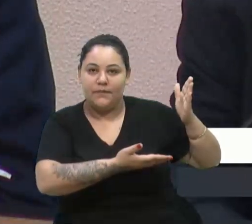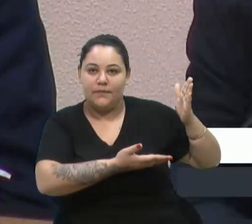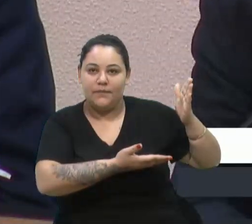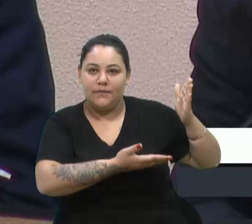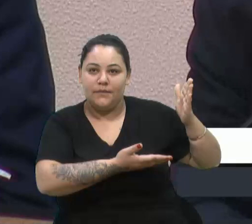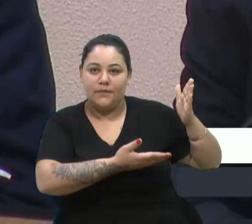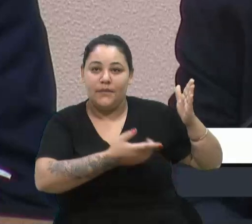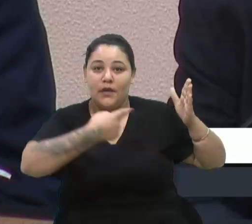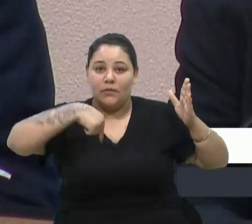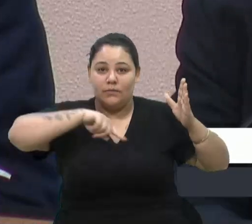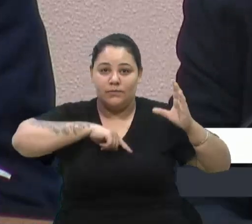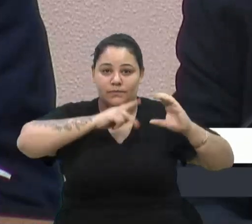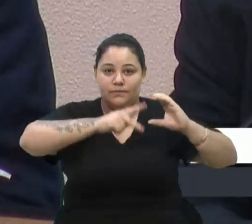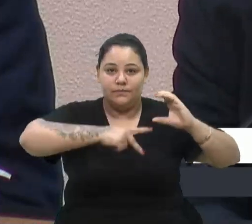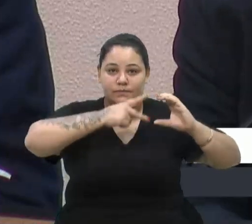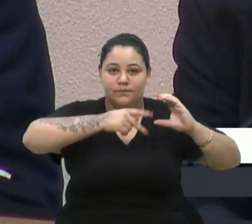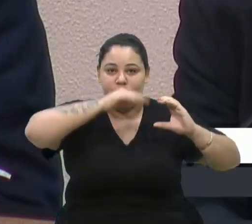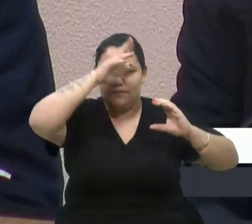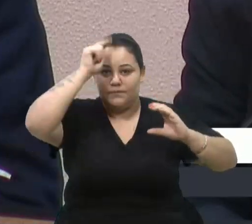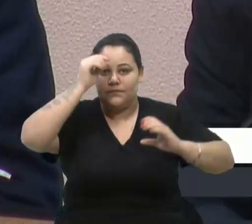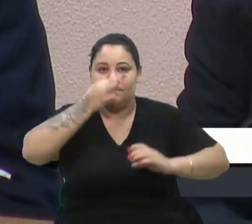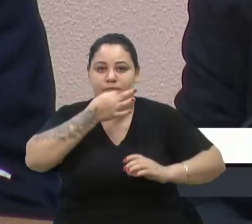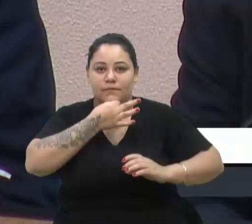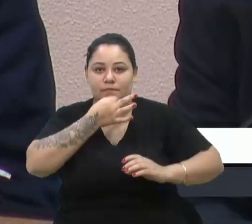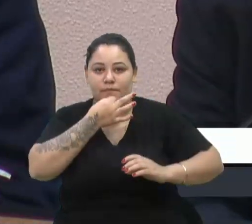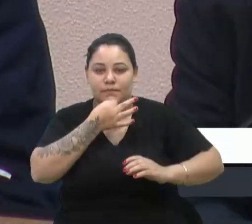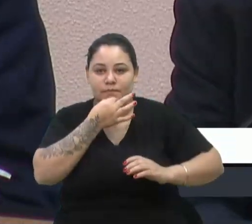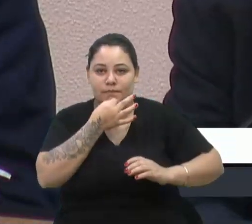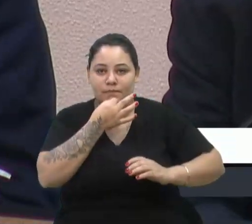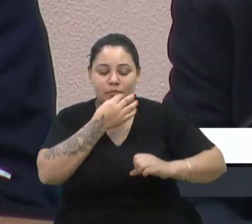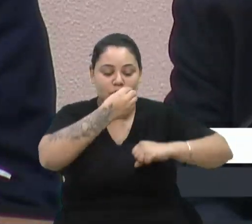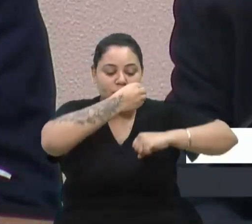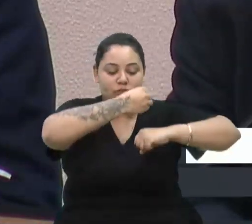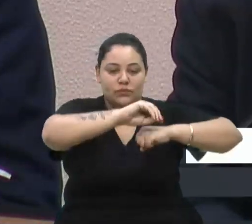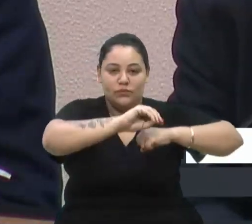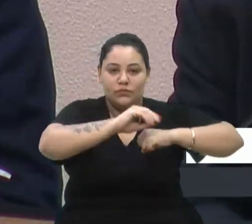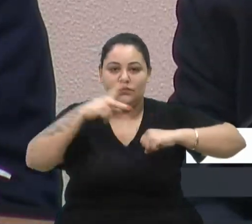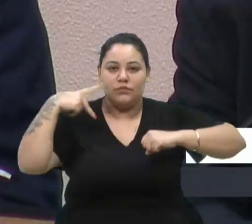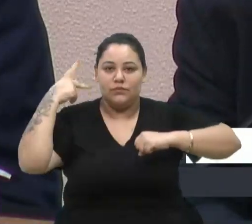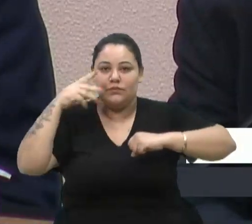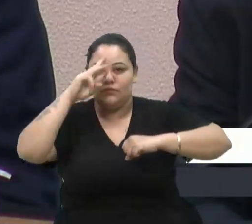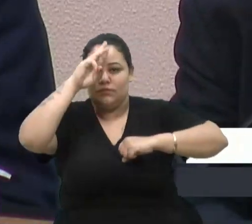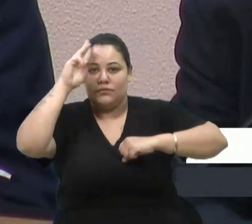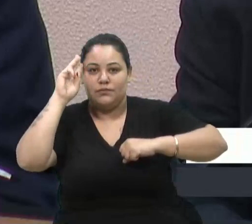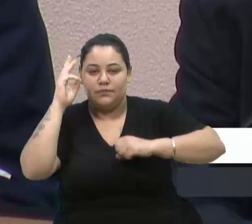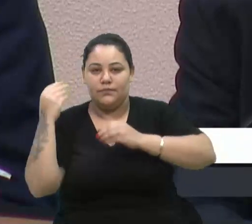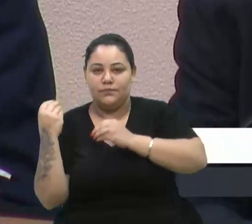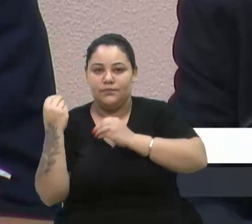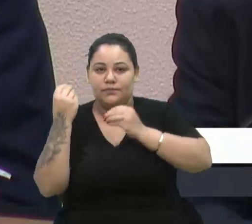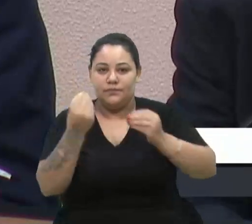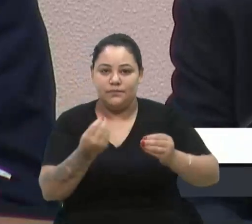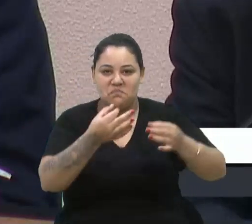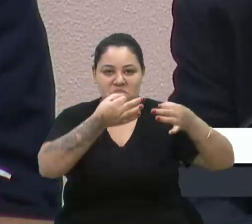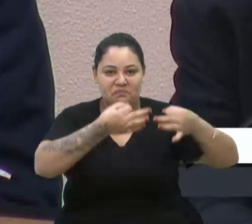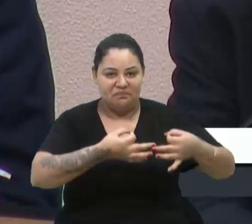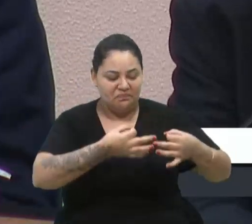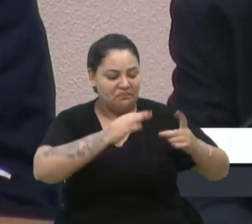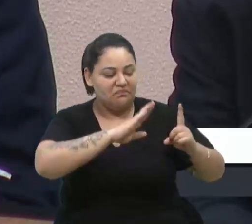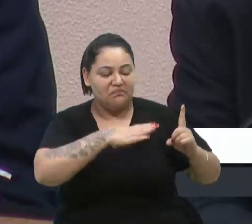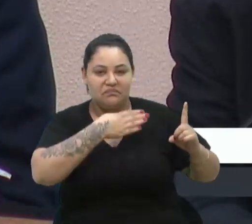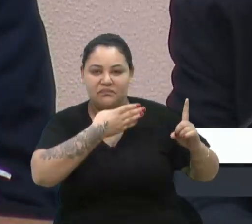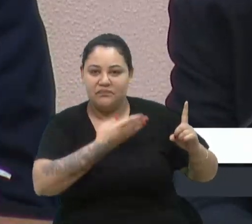a Câmara Municipal de Caxias do Sul por proposição do vereador velocino expressa justa homenagem